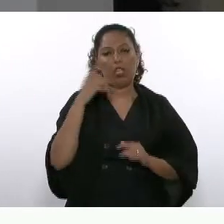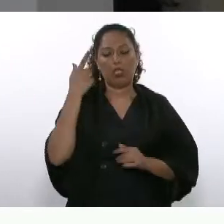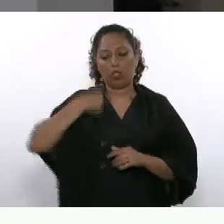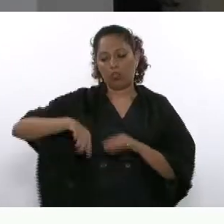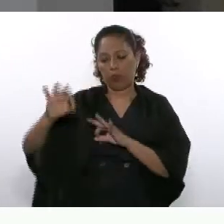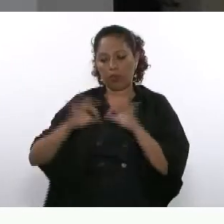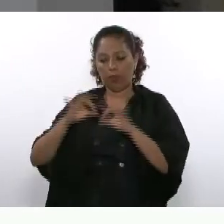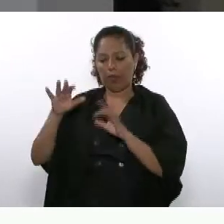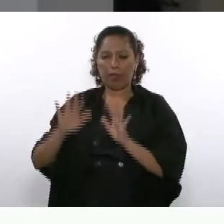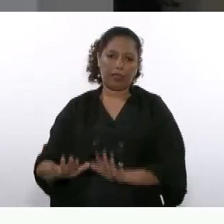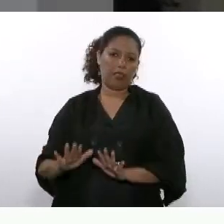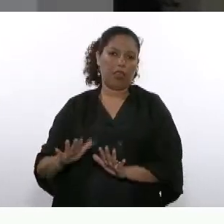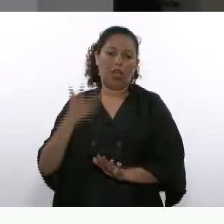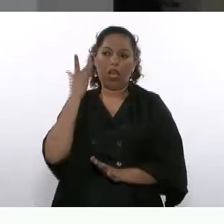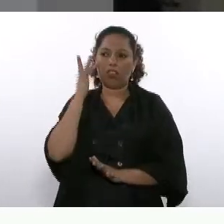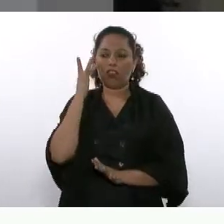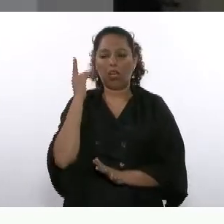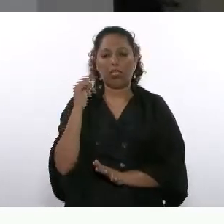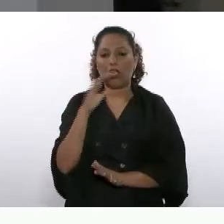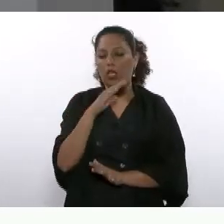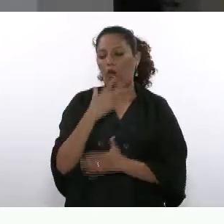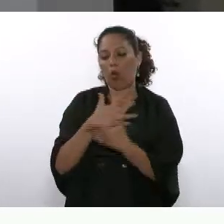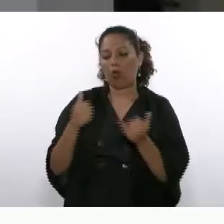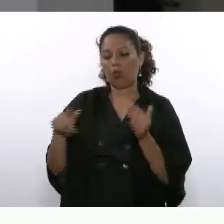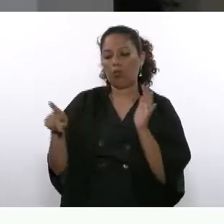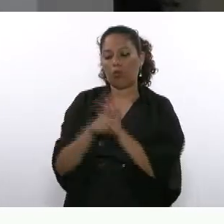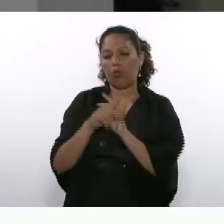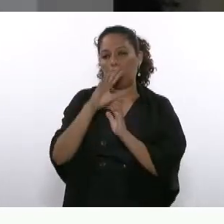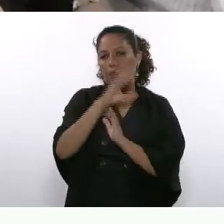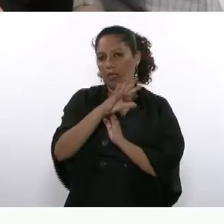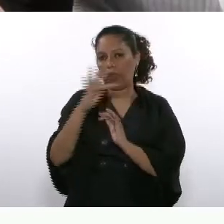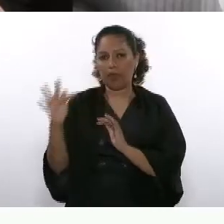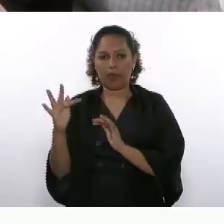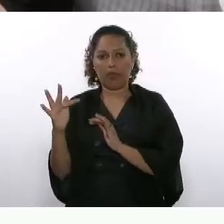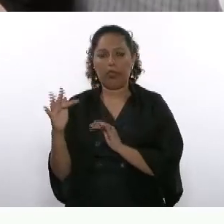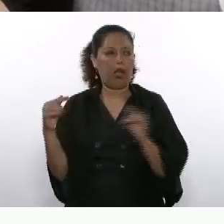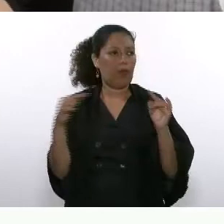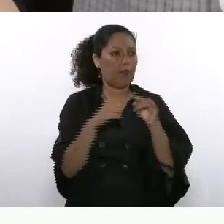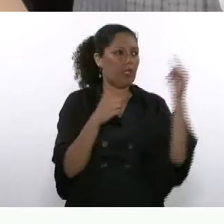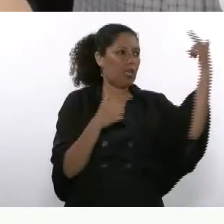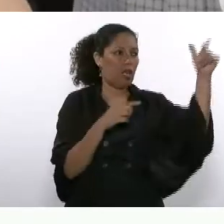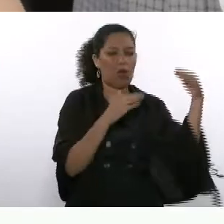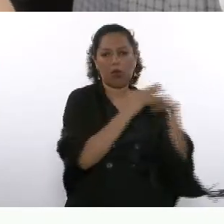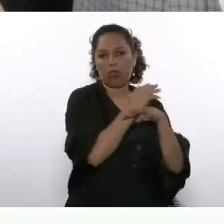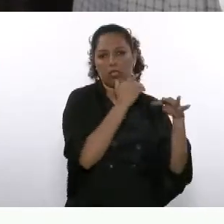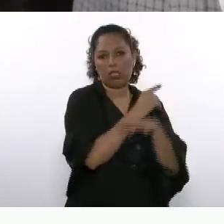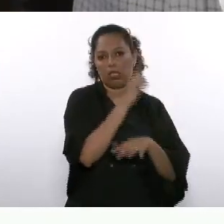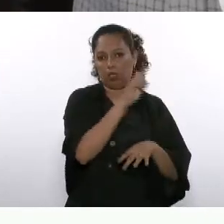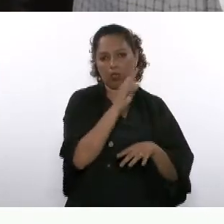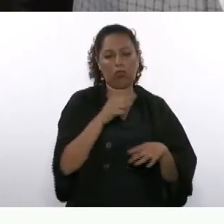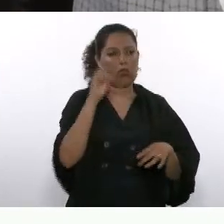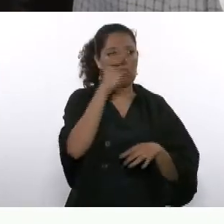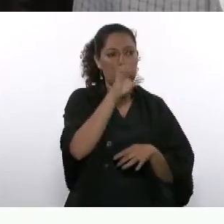que funciona para Cabo Frio vai funcionar para Peribé. Cada um tem a sua realidade, cada um tem a sua necessidade.